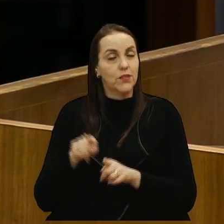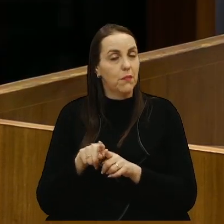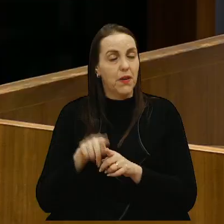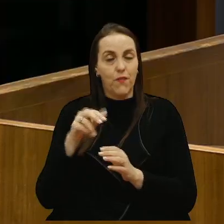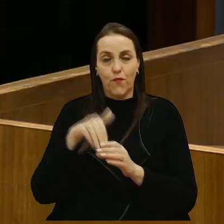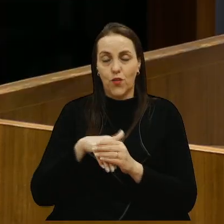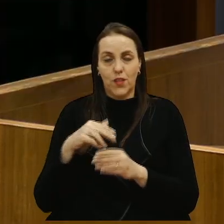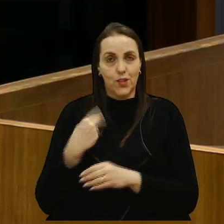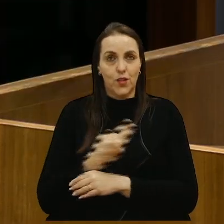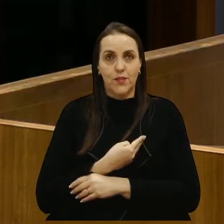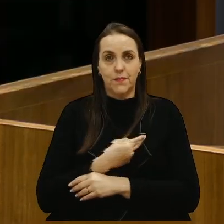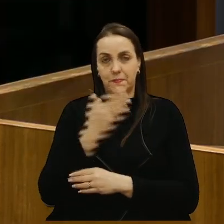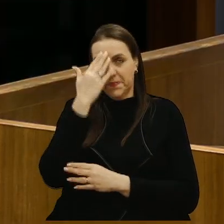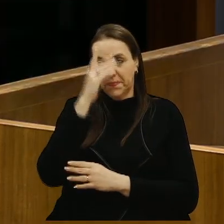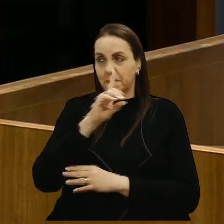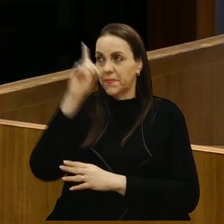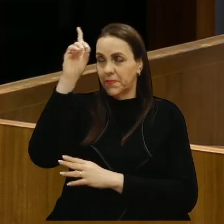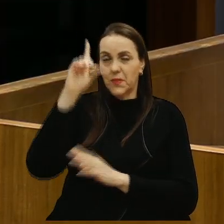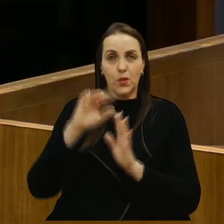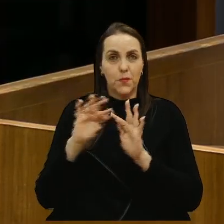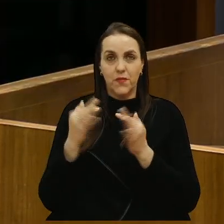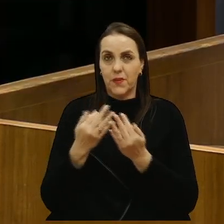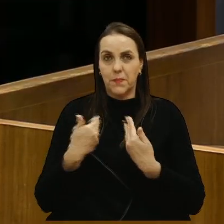primeiramente a Deus, a minha família,